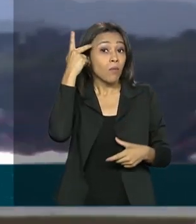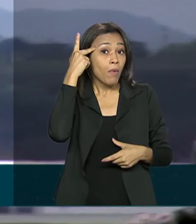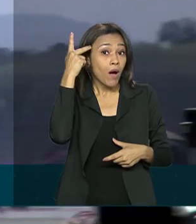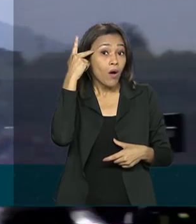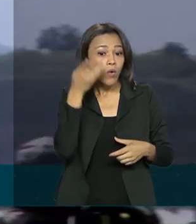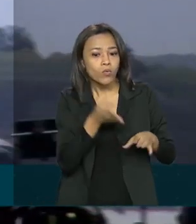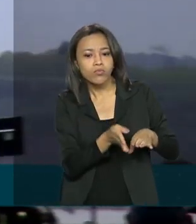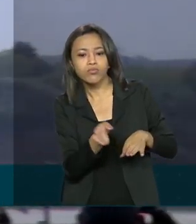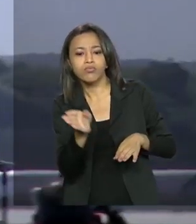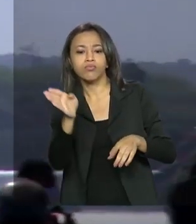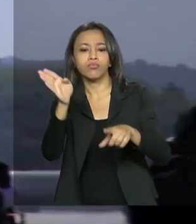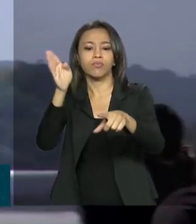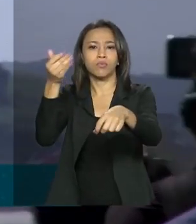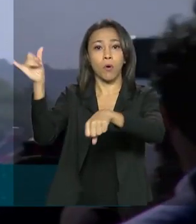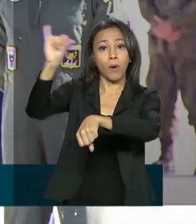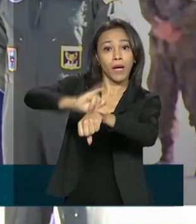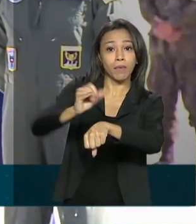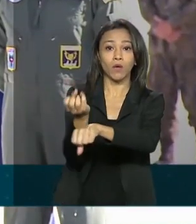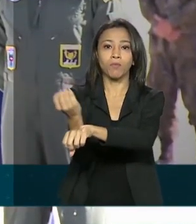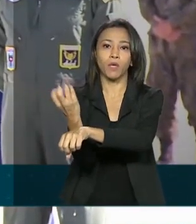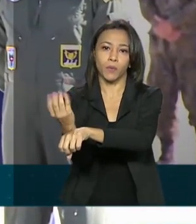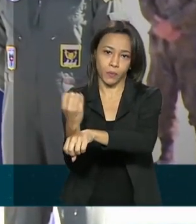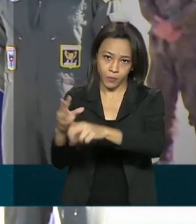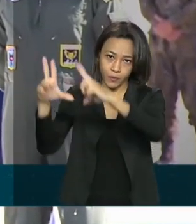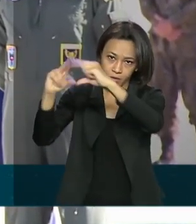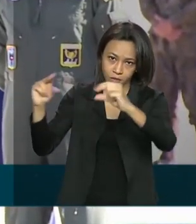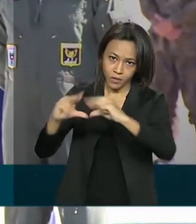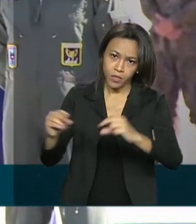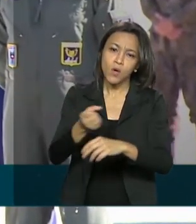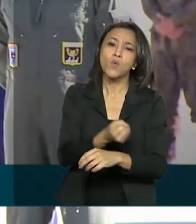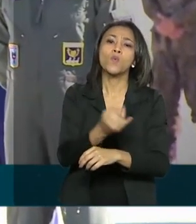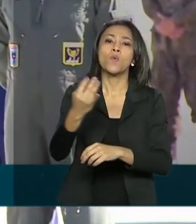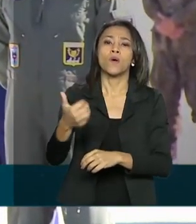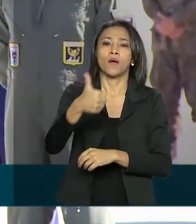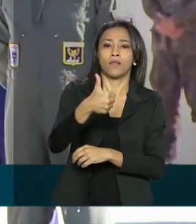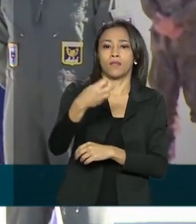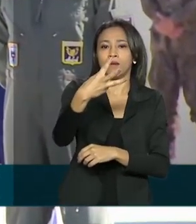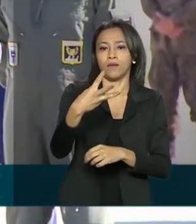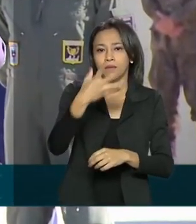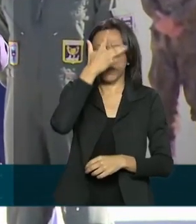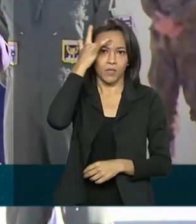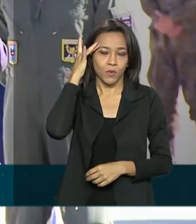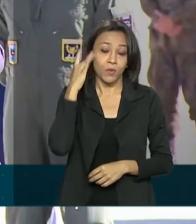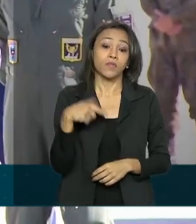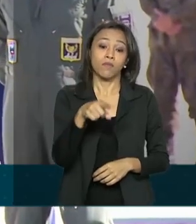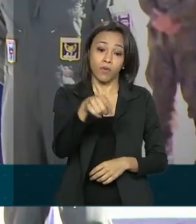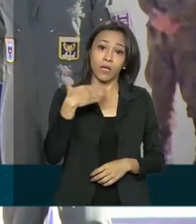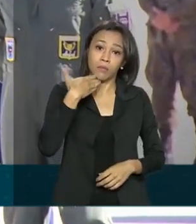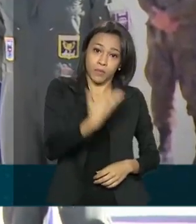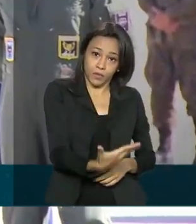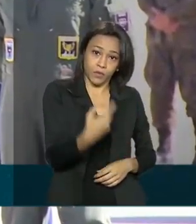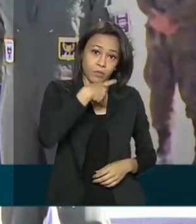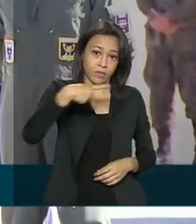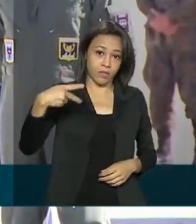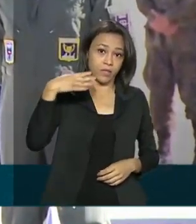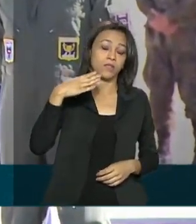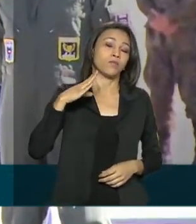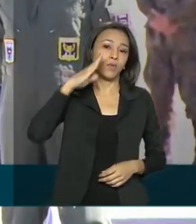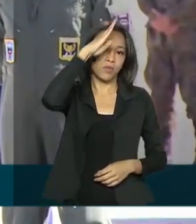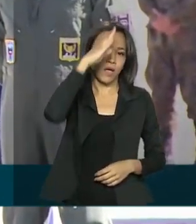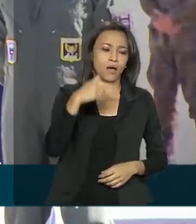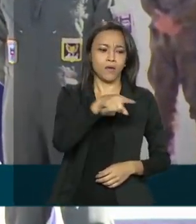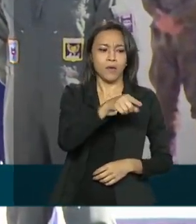direção ao Líbano. Um deles com uma comitiva de 13 pessoas, comandada a pedido do presidente Jair Bolsonaro pelo ex